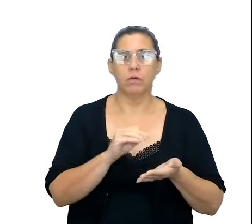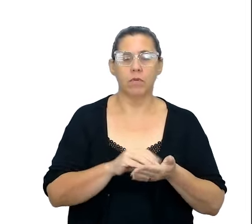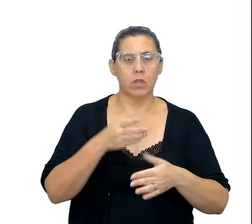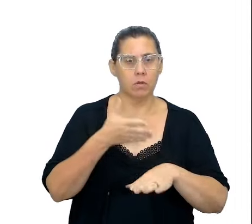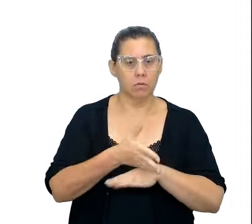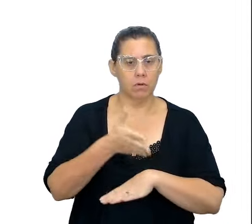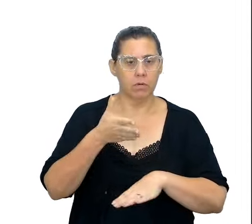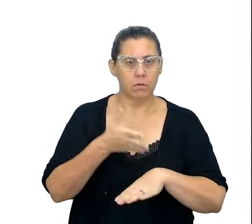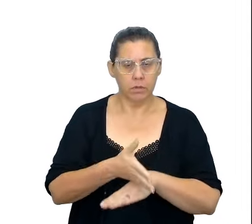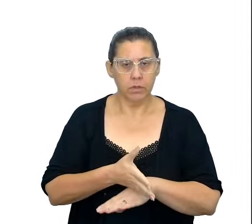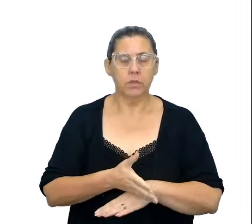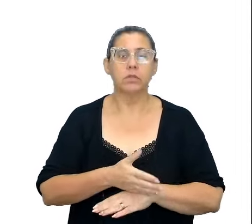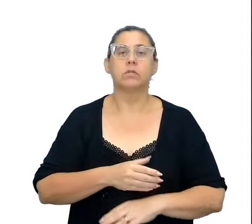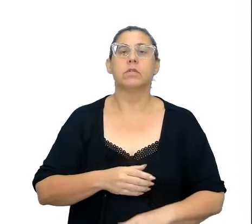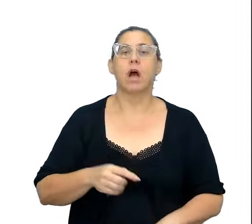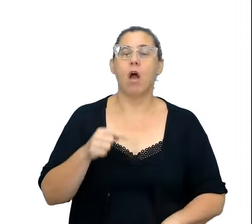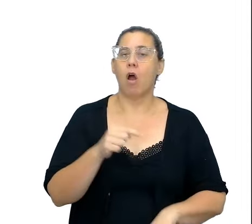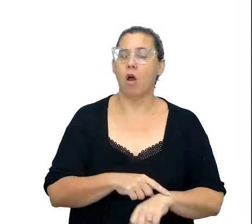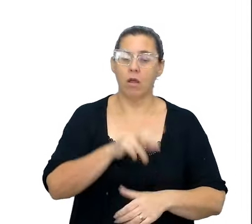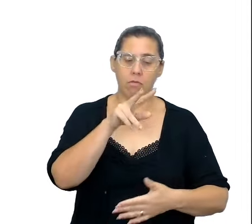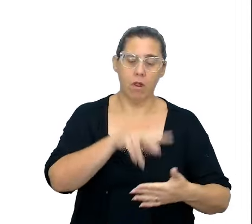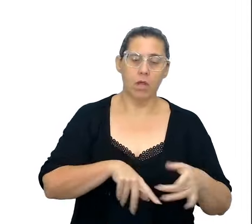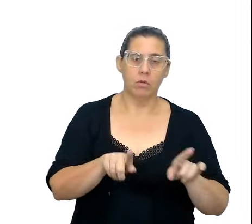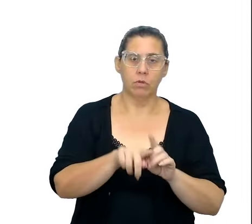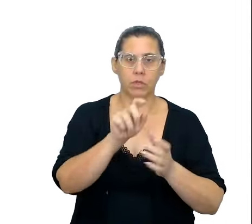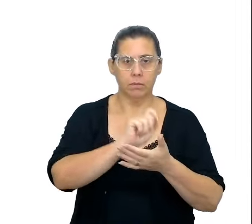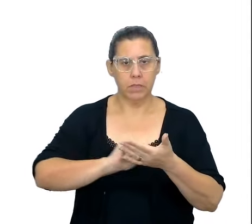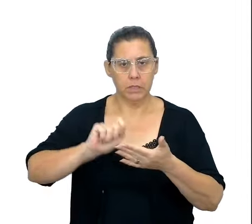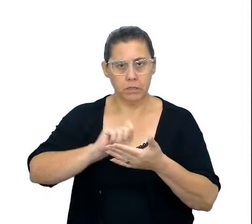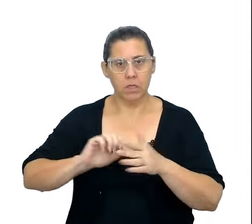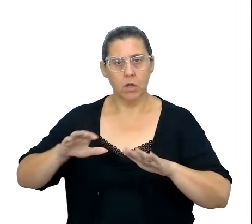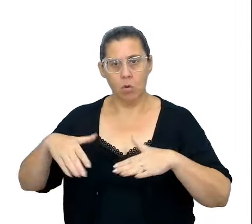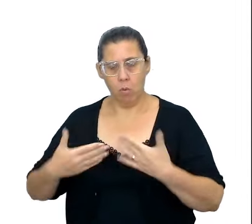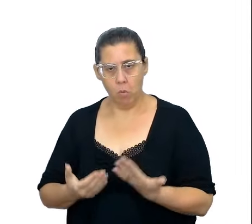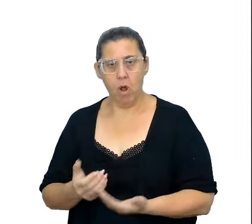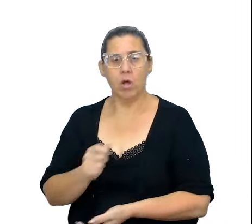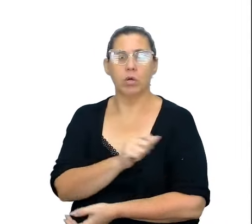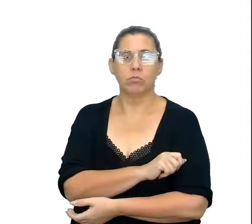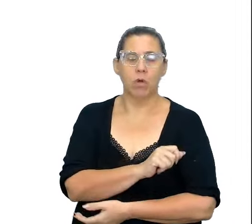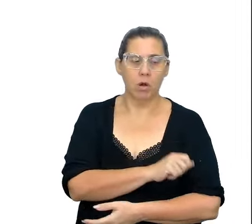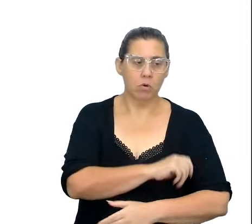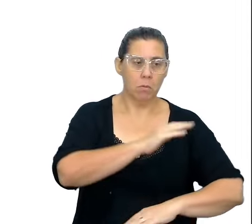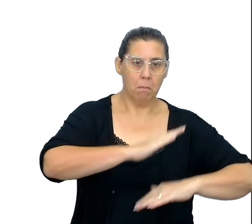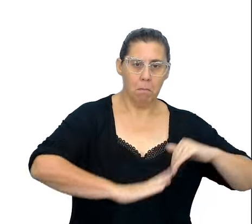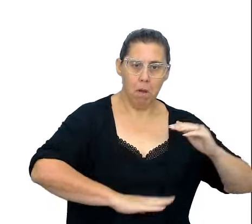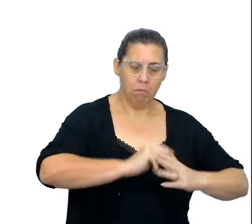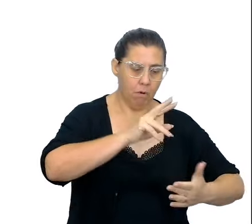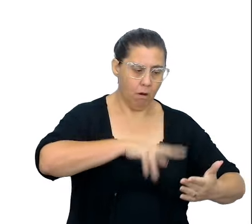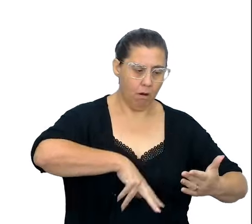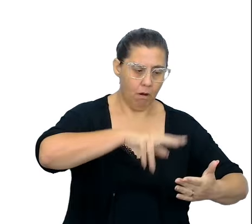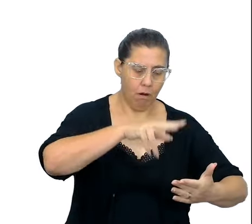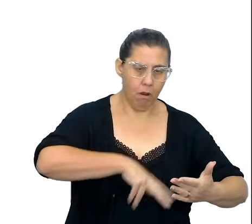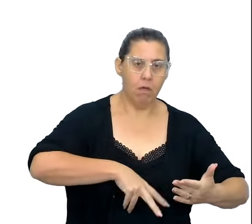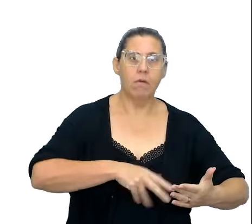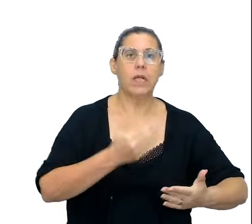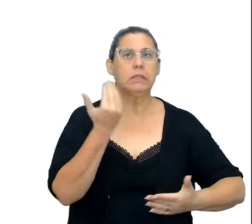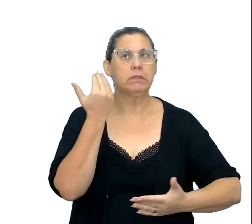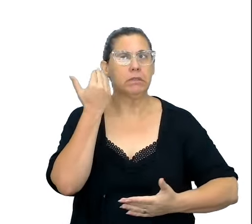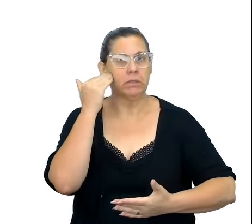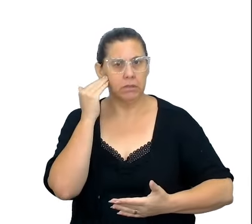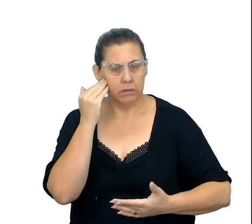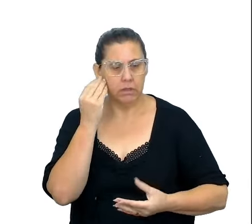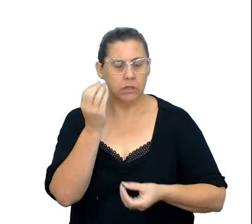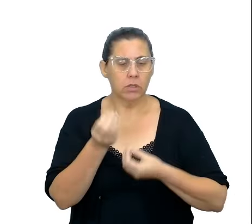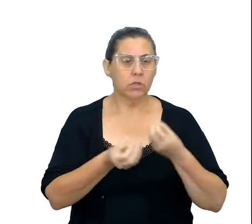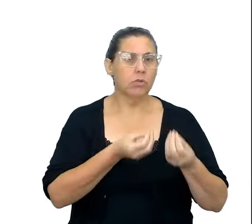ativamente no ato da leitura e da escrita. Então, quando o estudante pratica aí o ato da leitura, é necessário que ele consiga compreender, né,